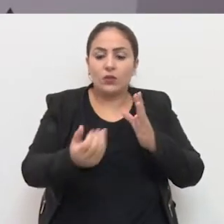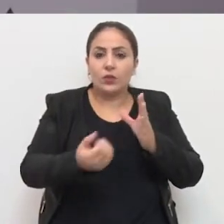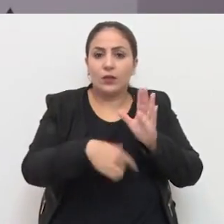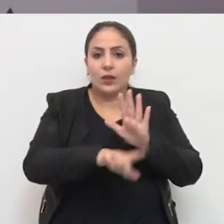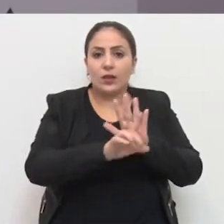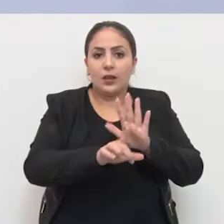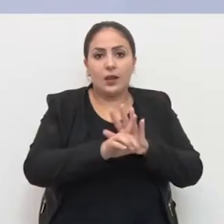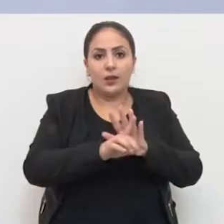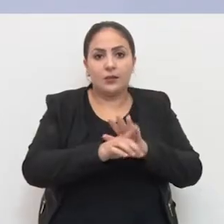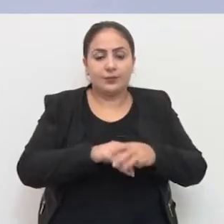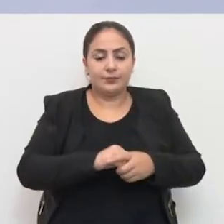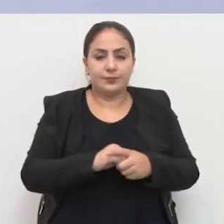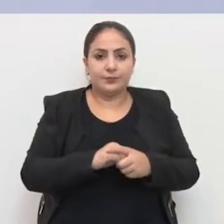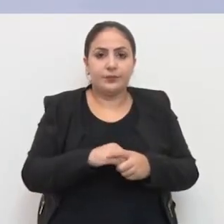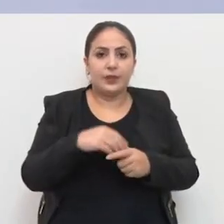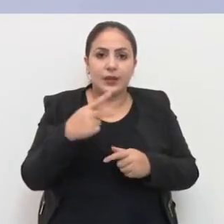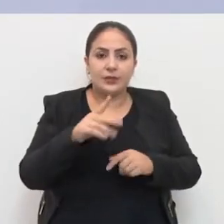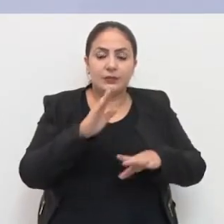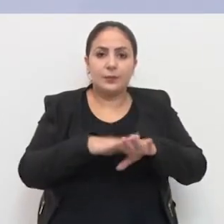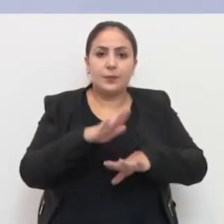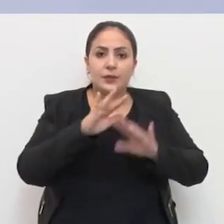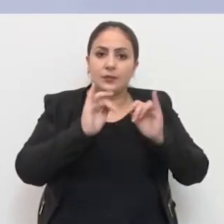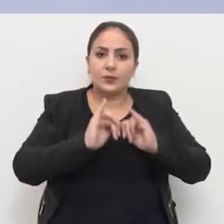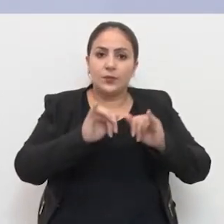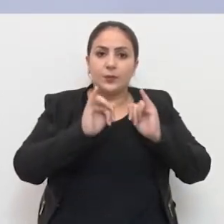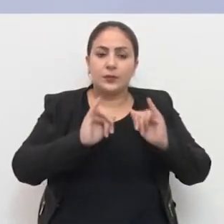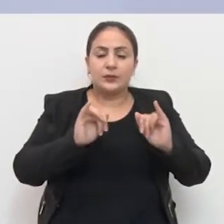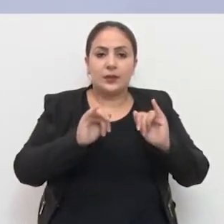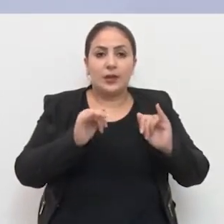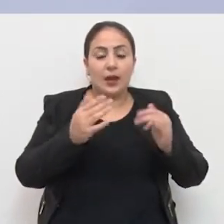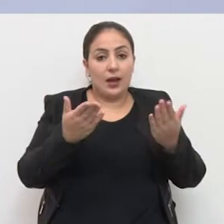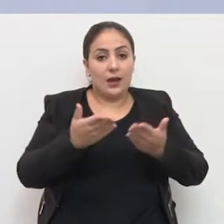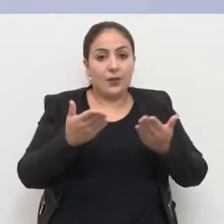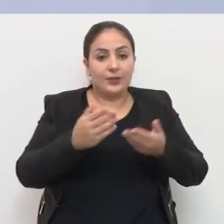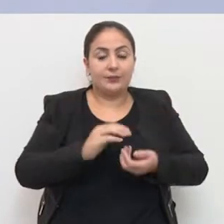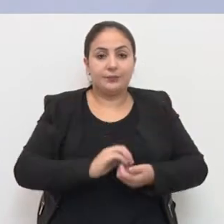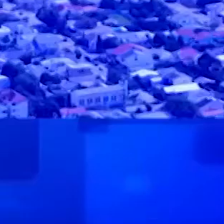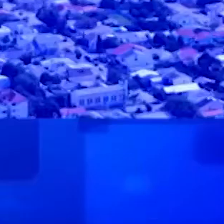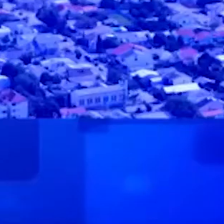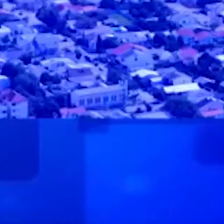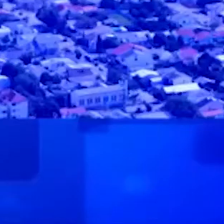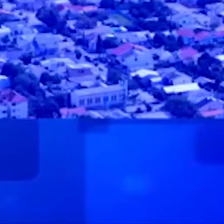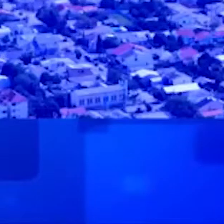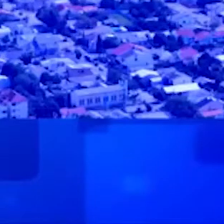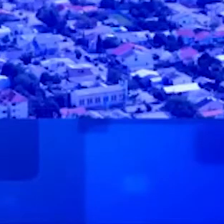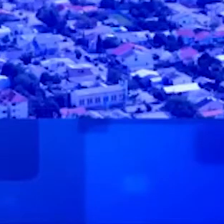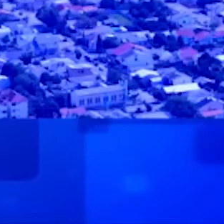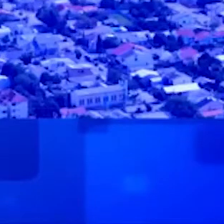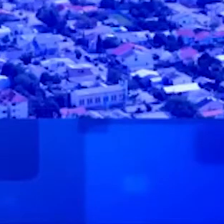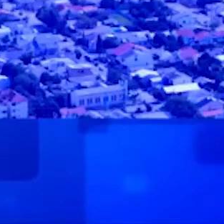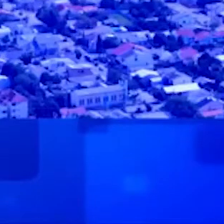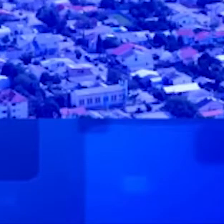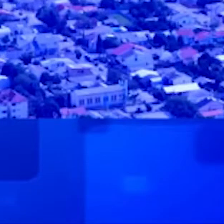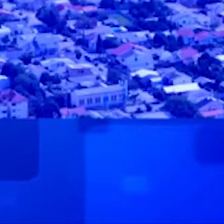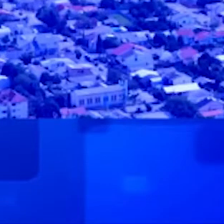feito e hoje não tem validade. Estas e outras informações a partir de agora.